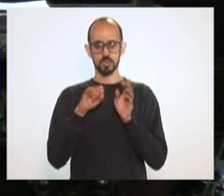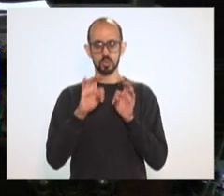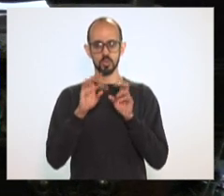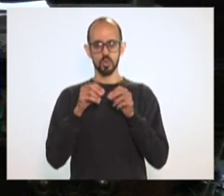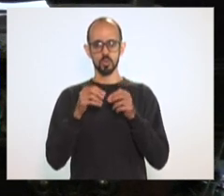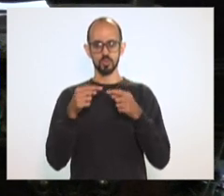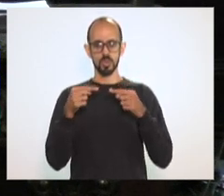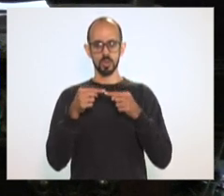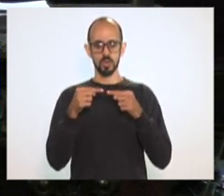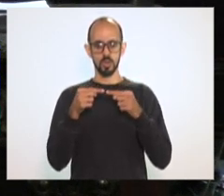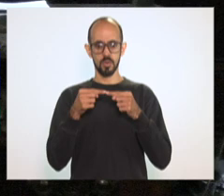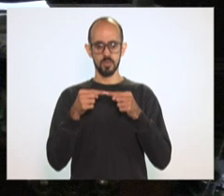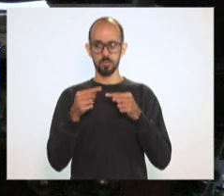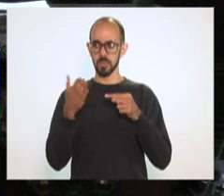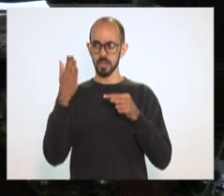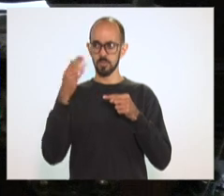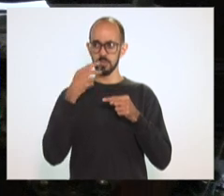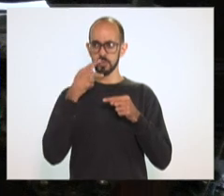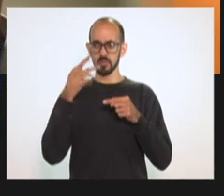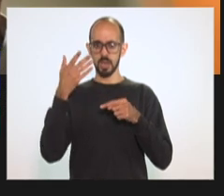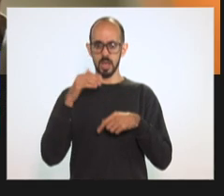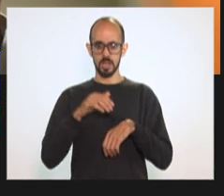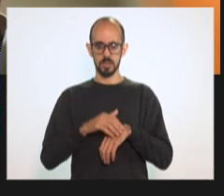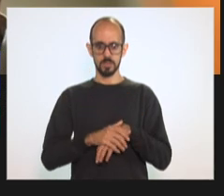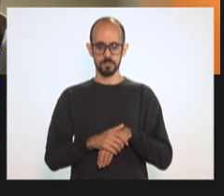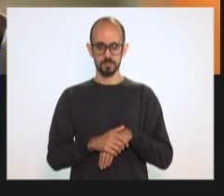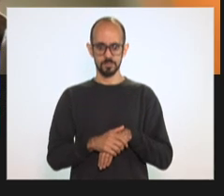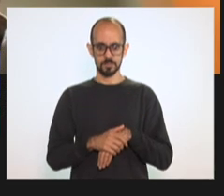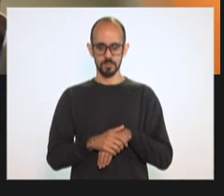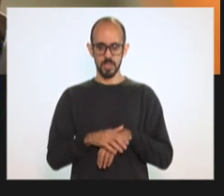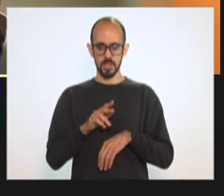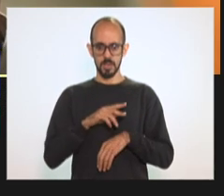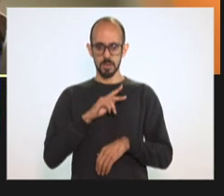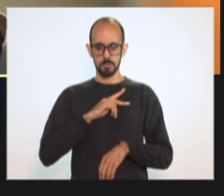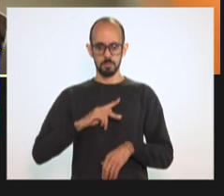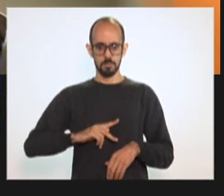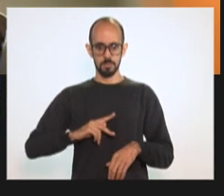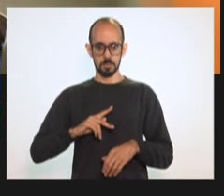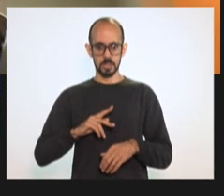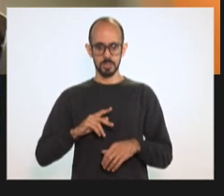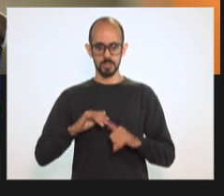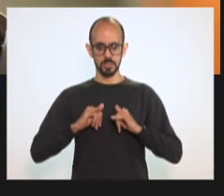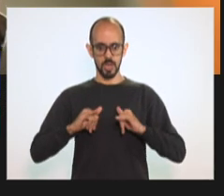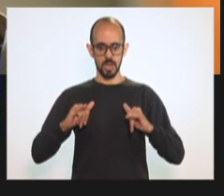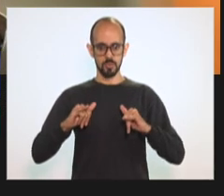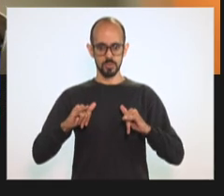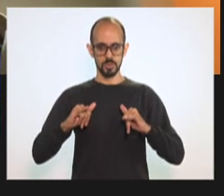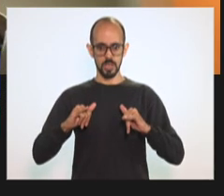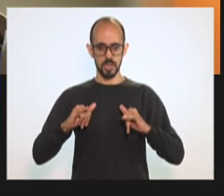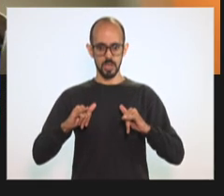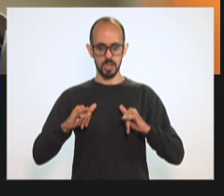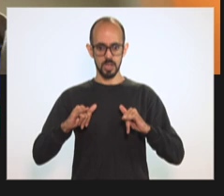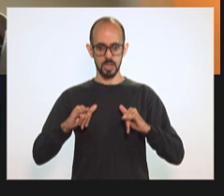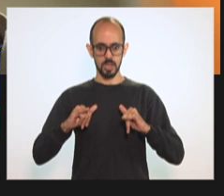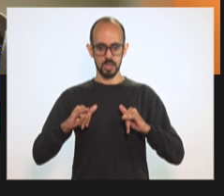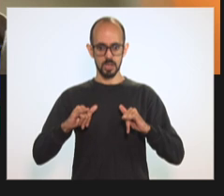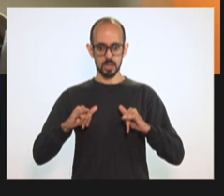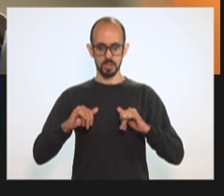todos possam falar presidente por gentileza informar o próximo inscrito além do Marcos Vinícius por favor